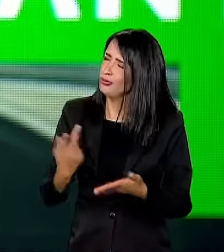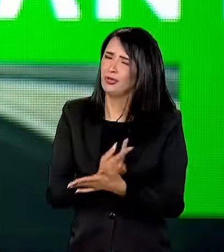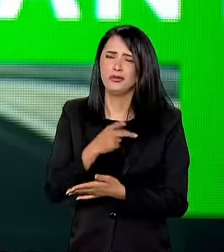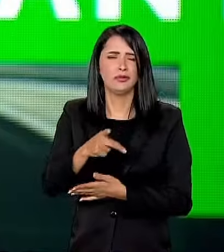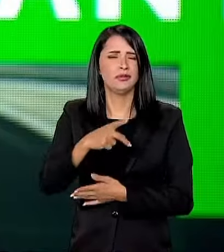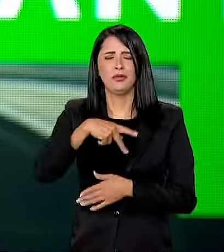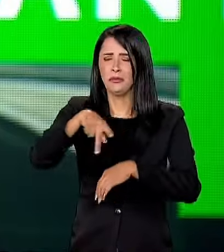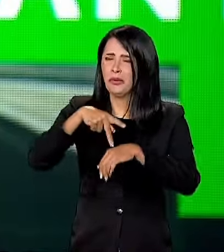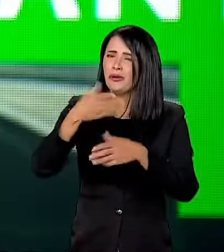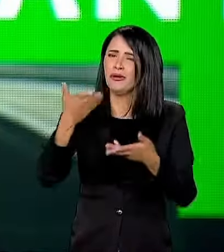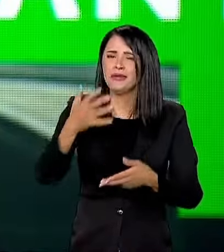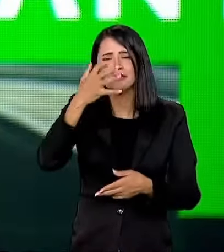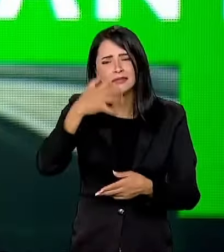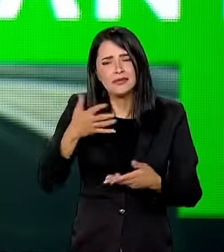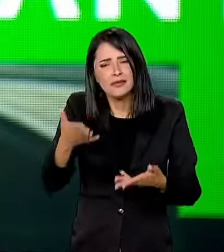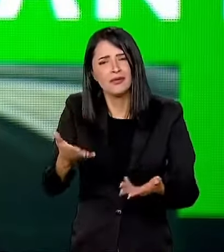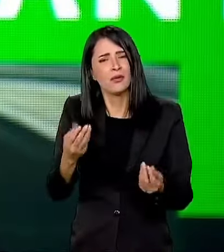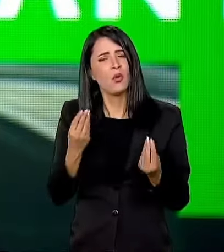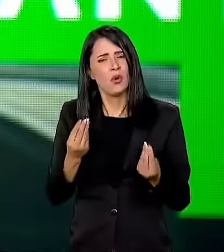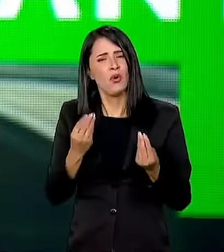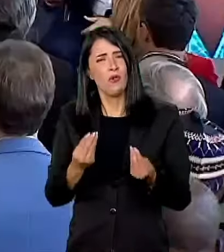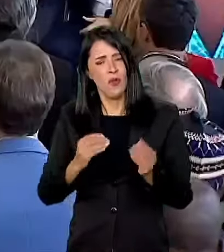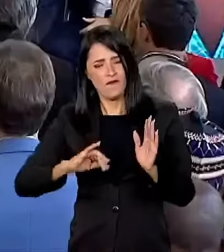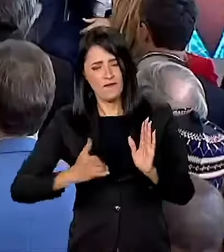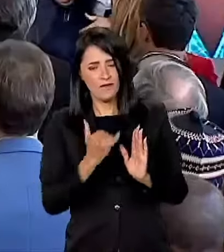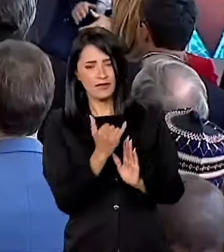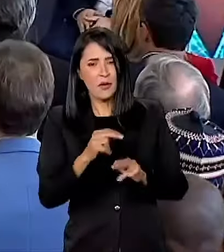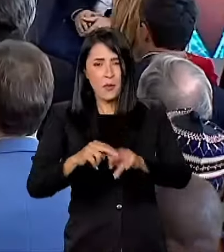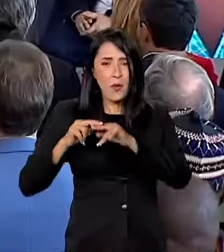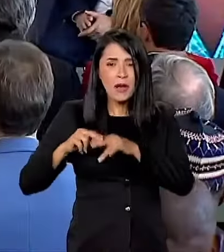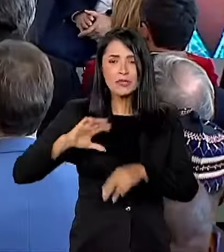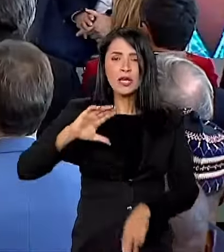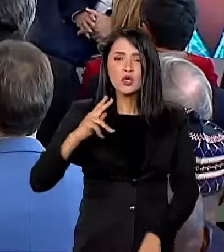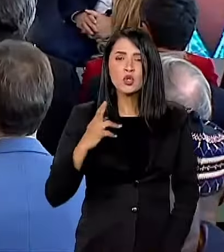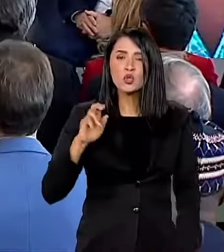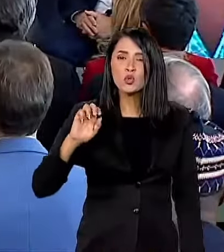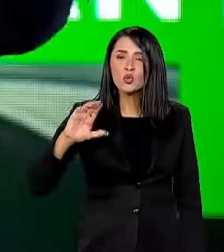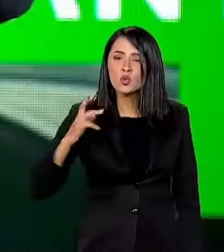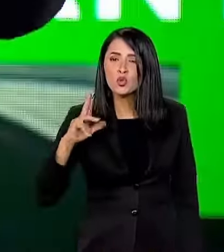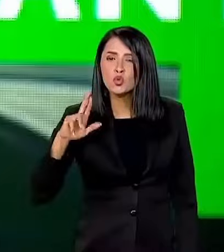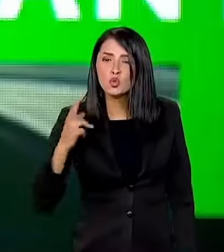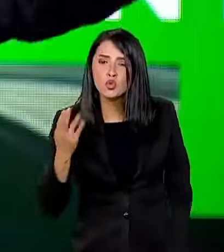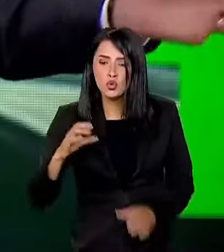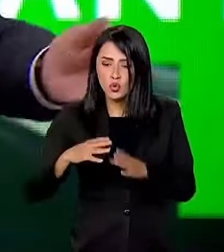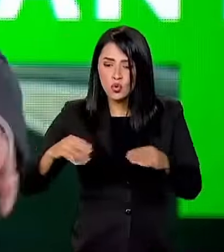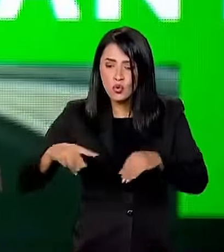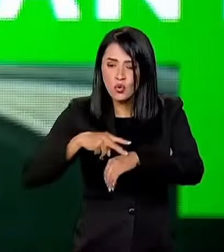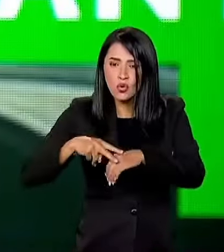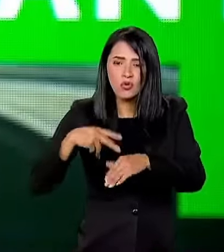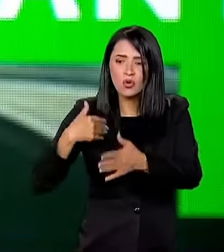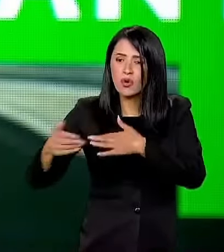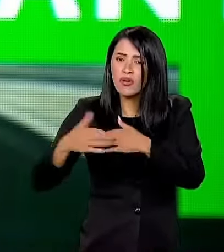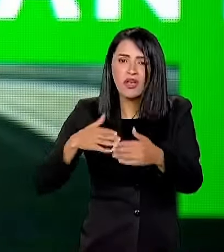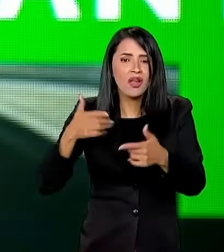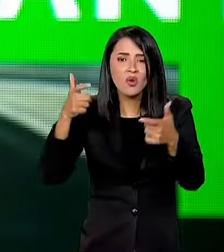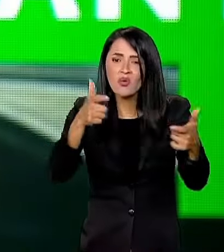sério. Você pode ter uma inflação por conta do chuchu. Chuchu que é uma coisa que dá em qualquer lugar.